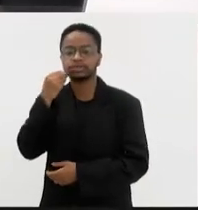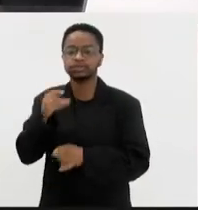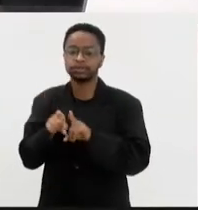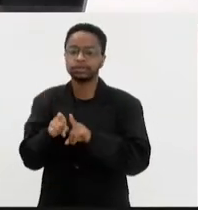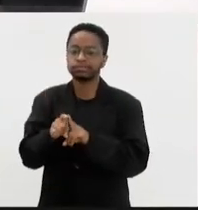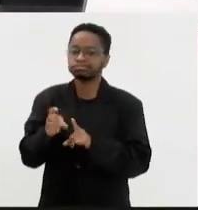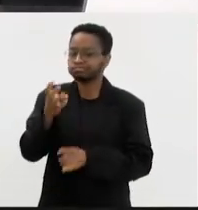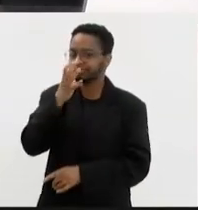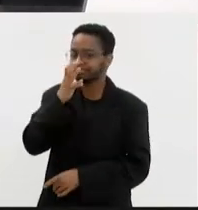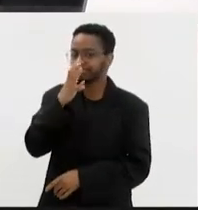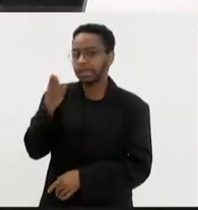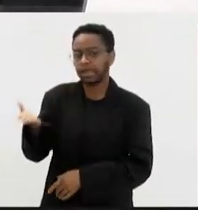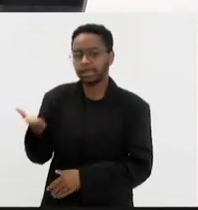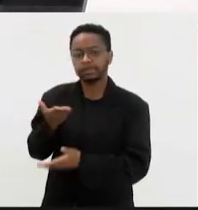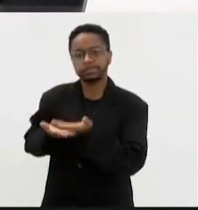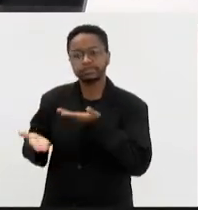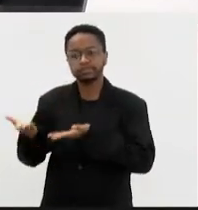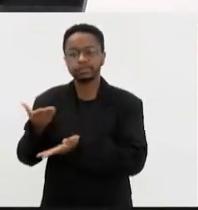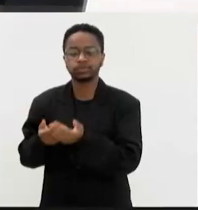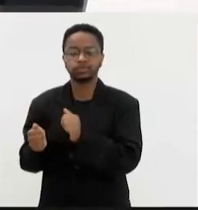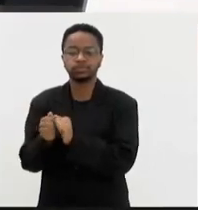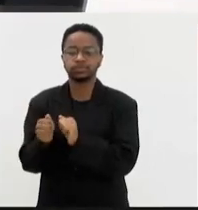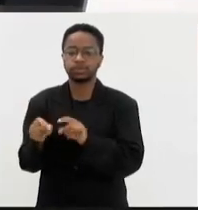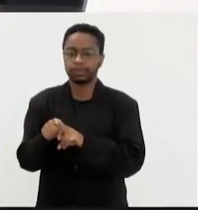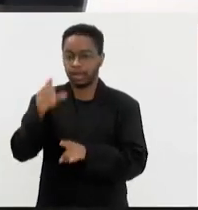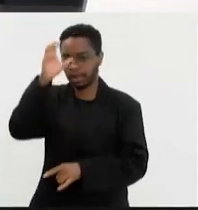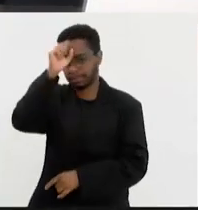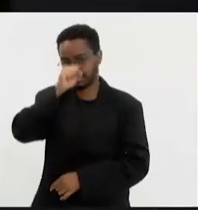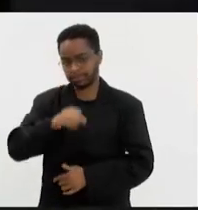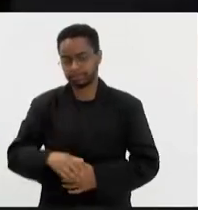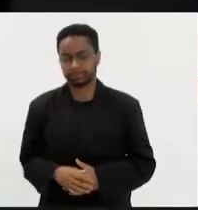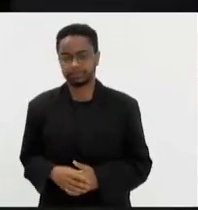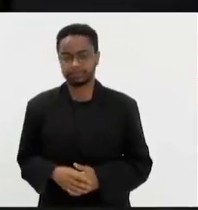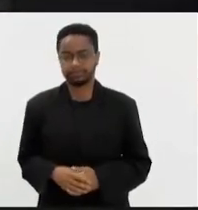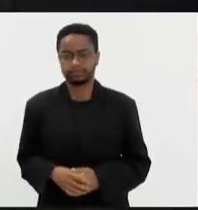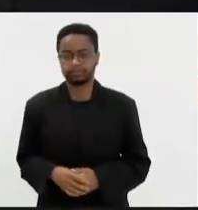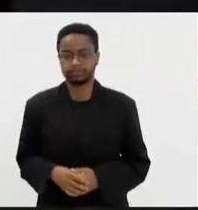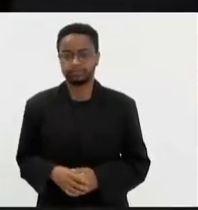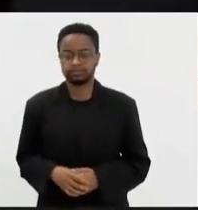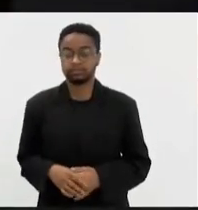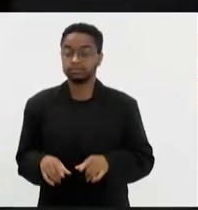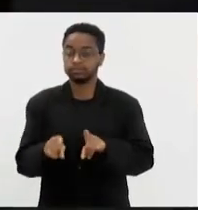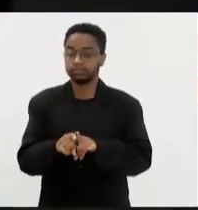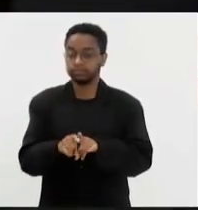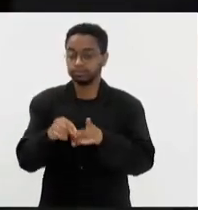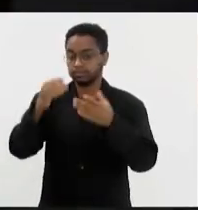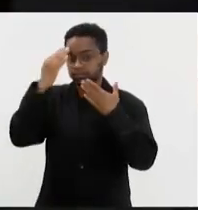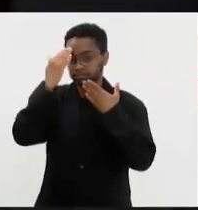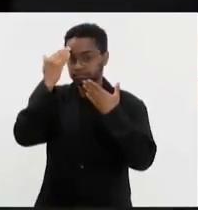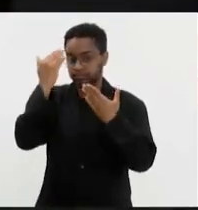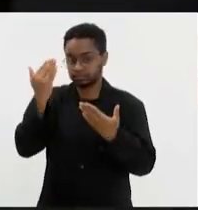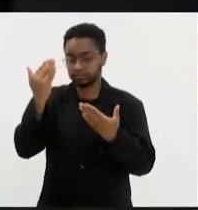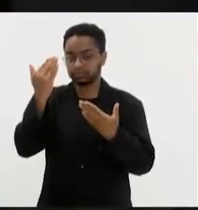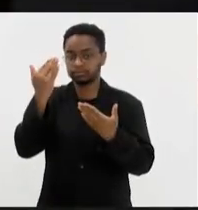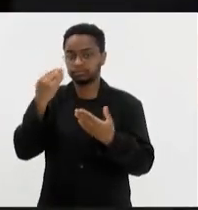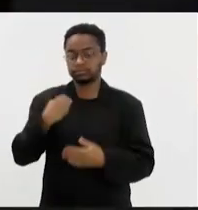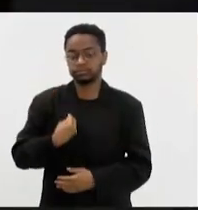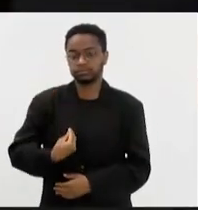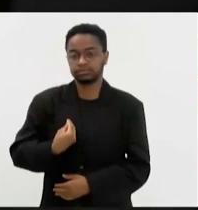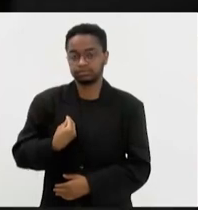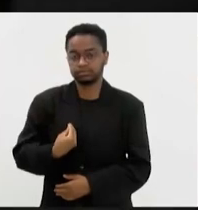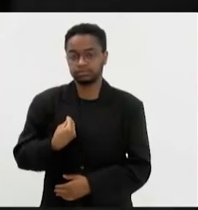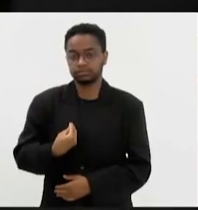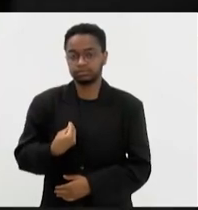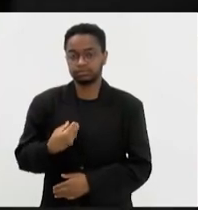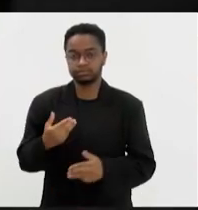eh convivendo e aprendendo eh agradecer também a a presença